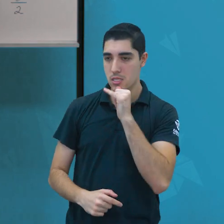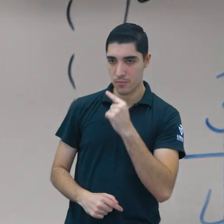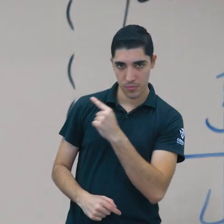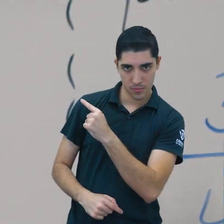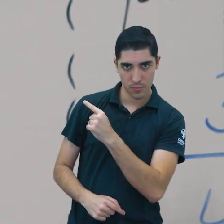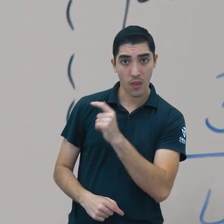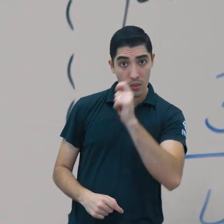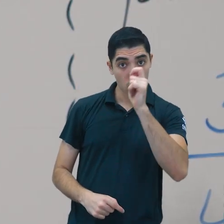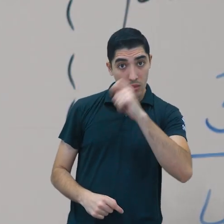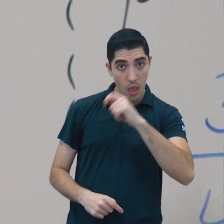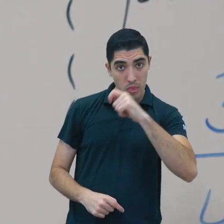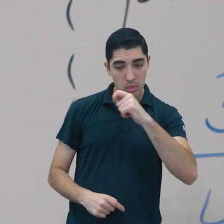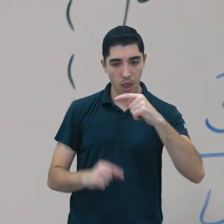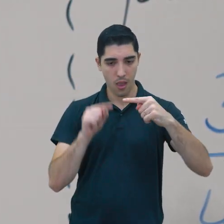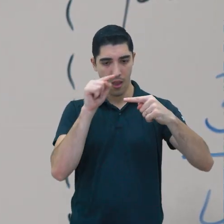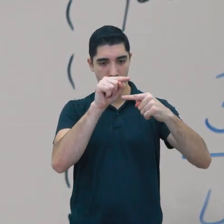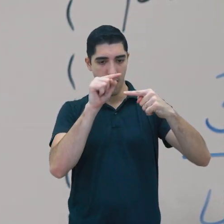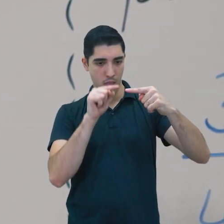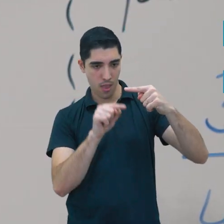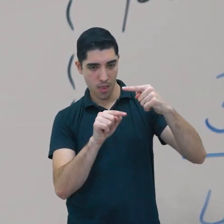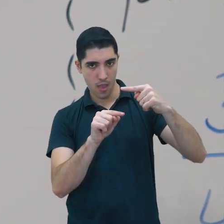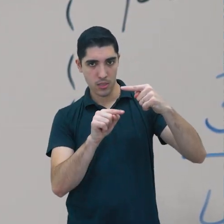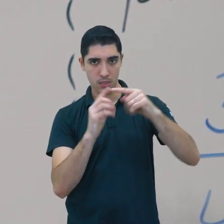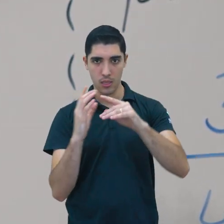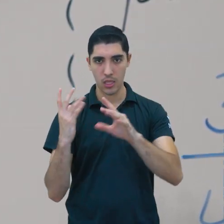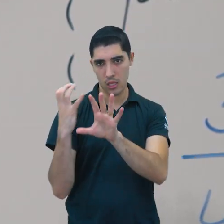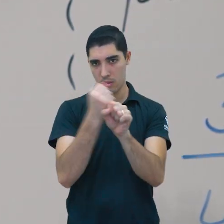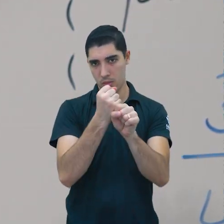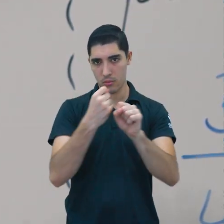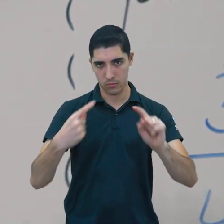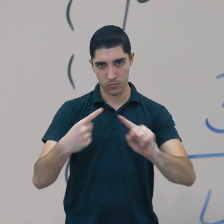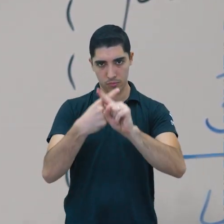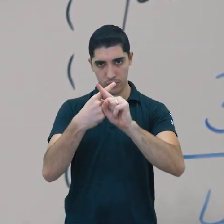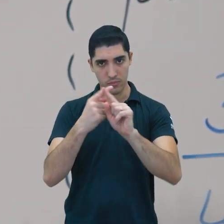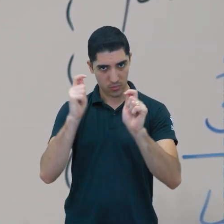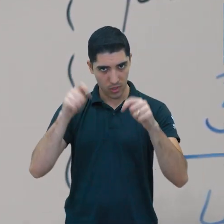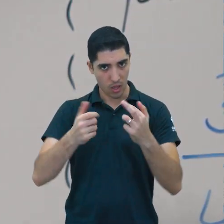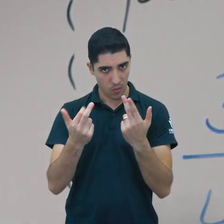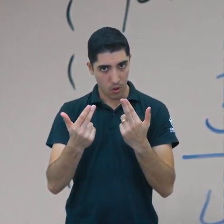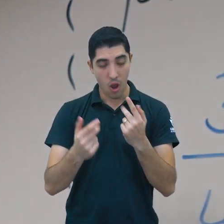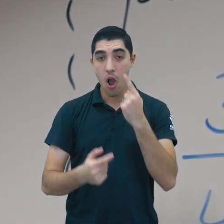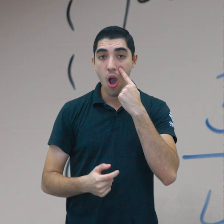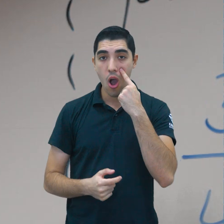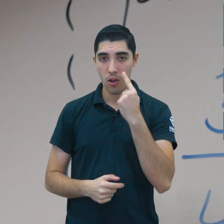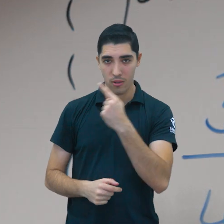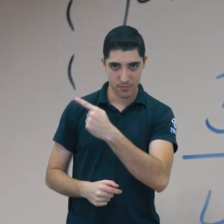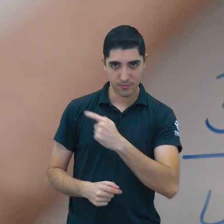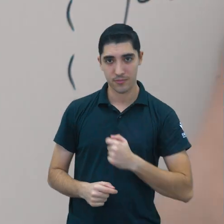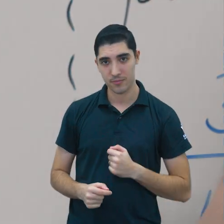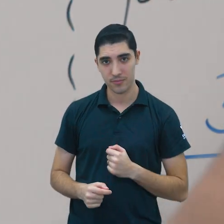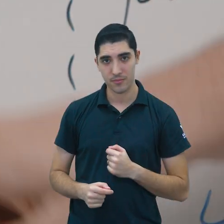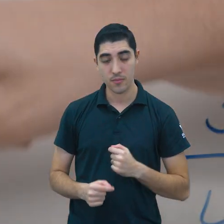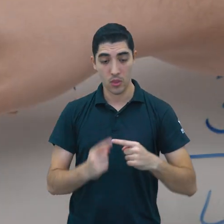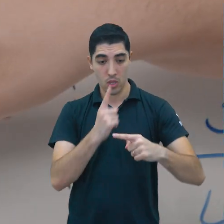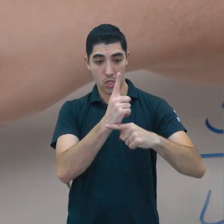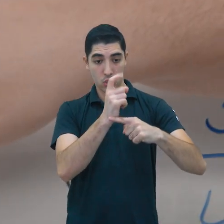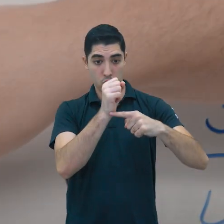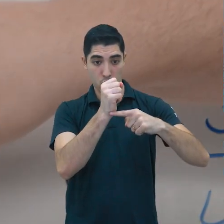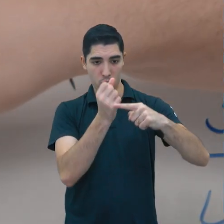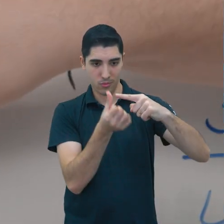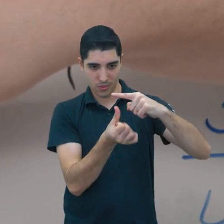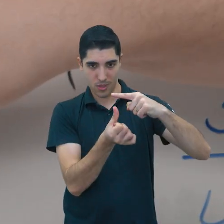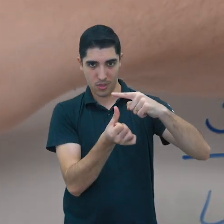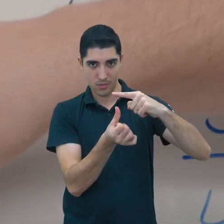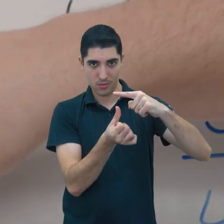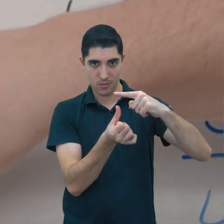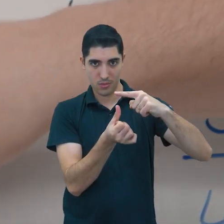aqui, eles são múltiplos? Eles são resultados de multiplicação de quem está aqui embaixo? Vamos ver.